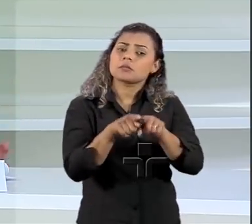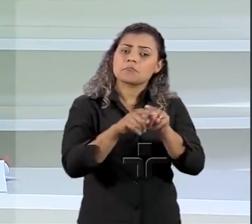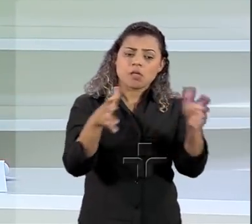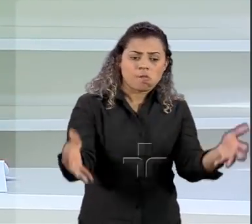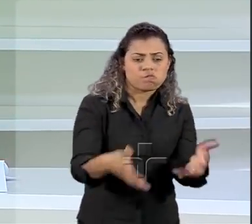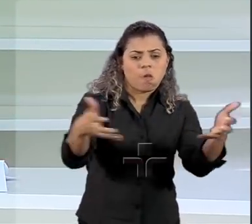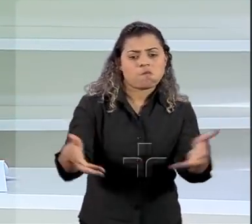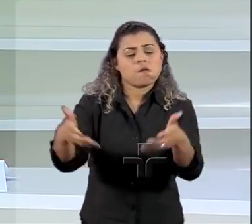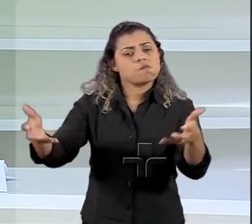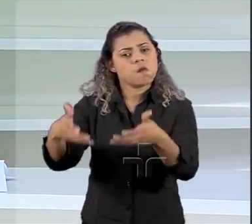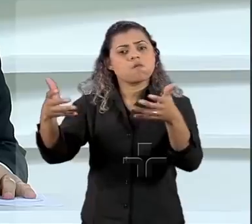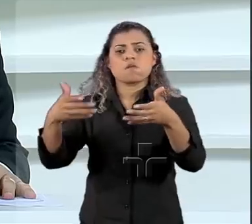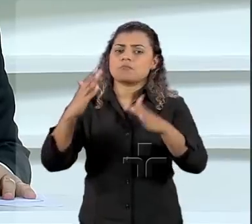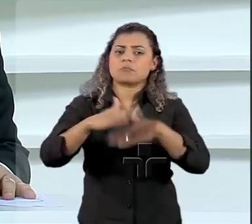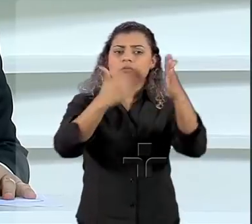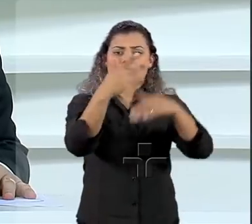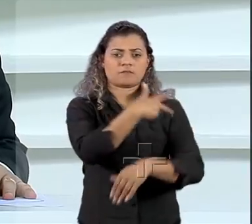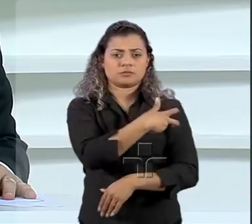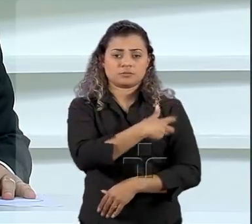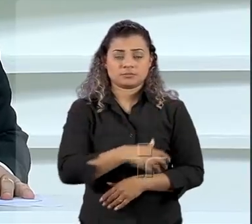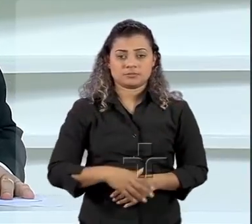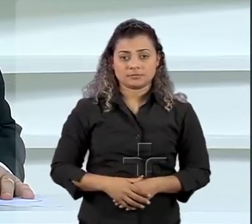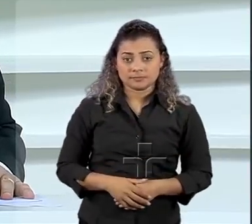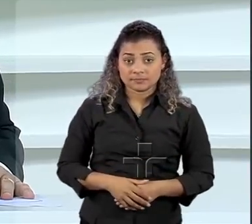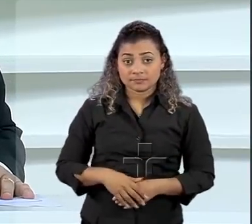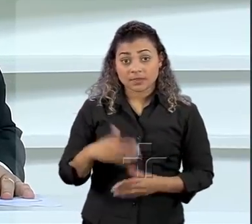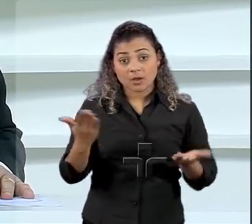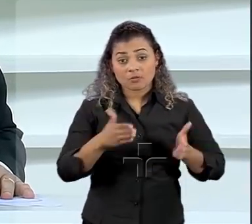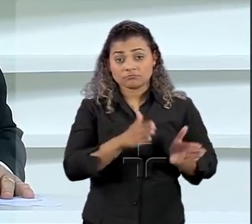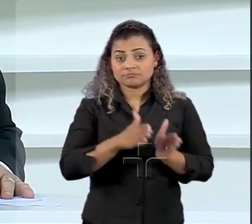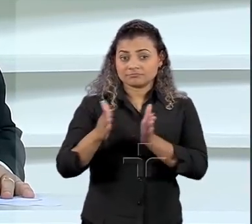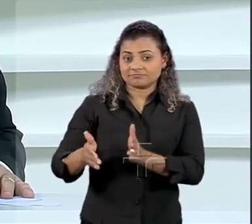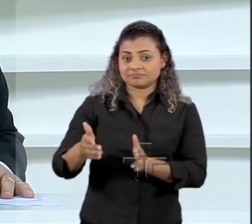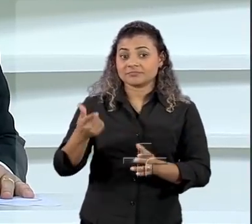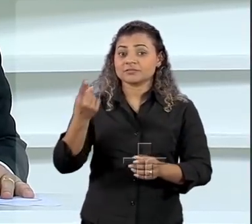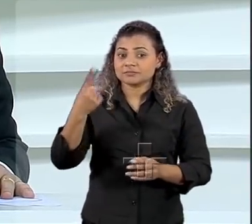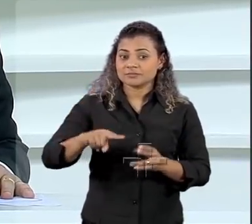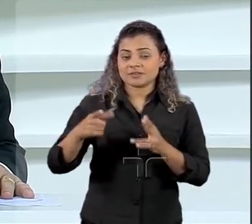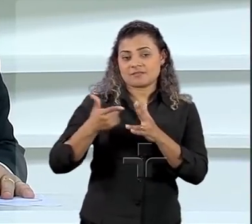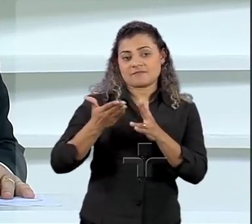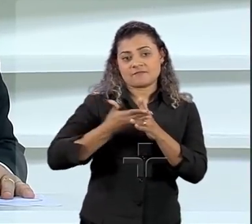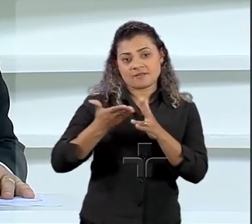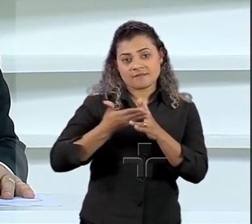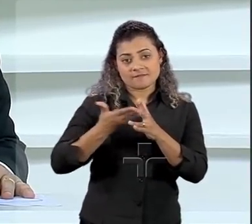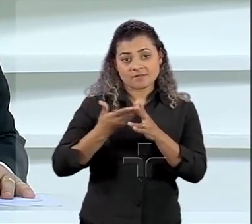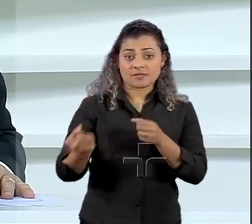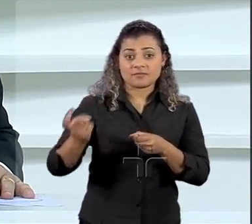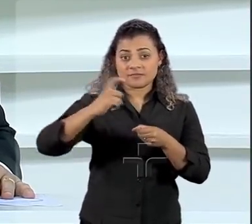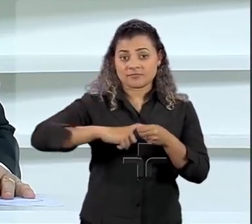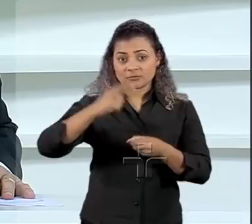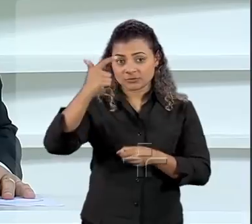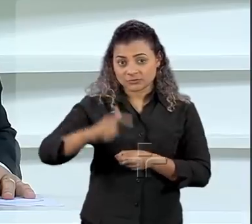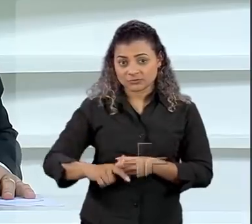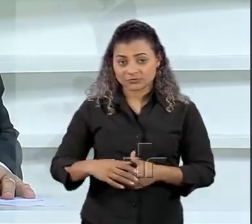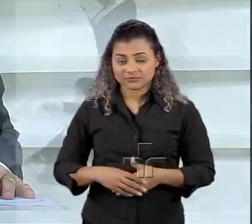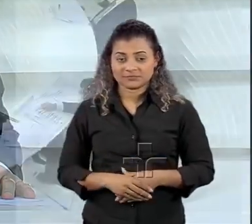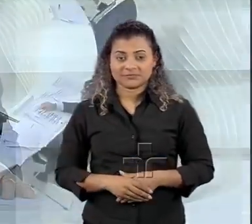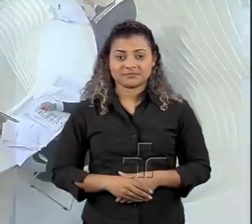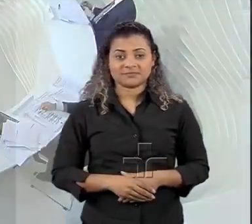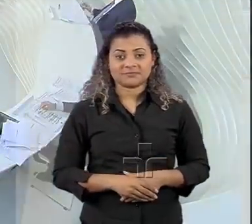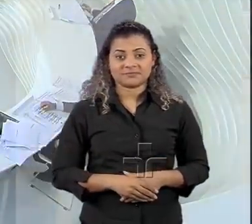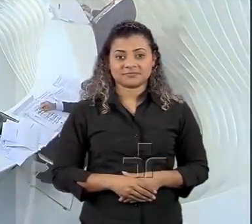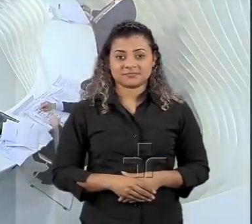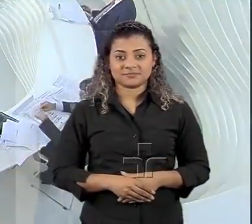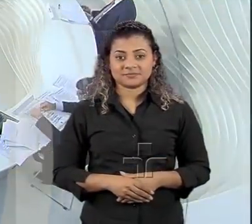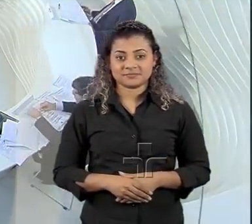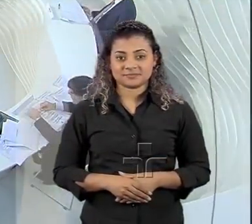vacina funcione. Obrigado, Davi. A gente vai para mais um intervalo e a gente volta no Átimo.